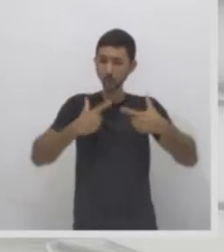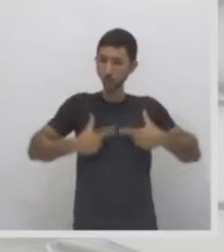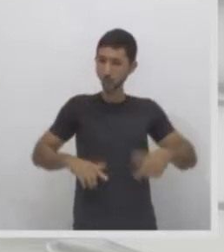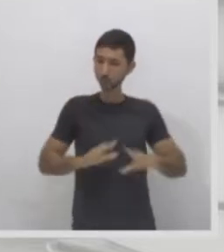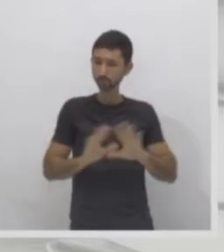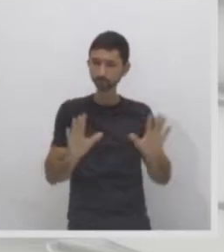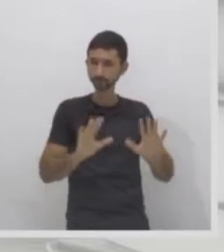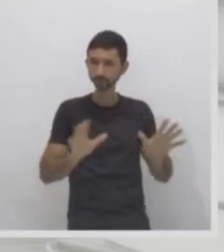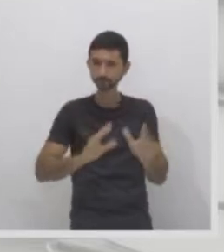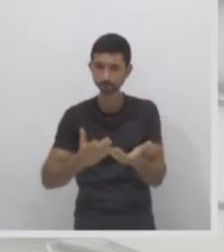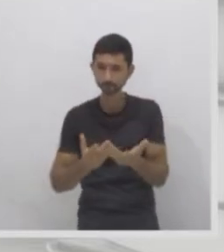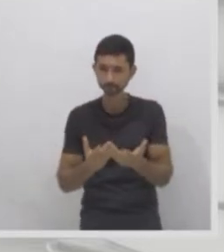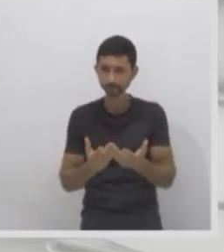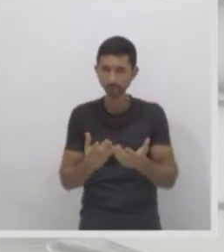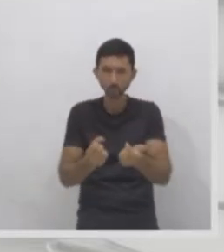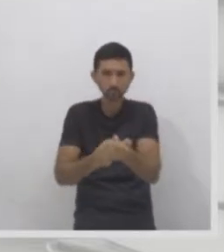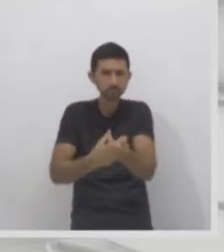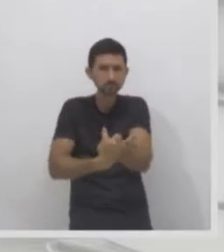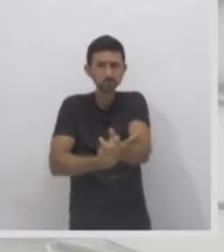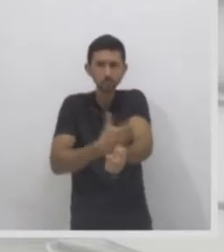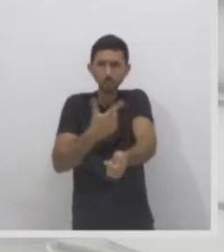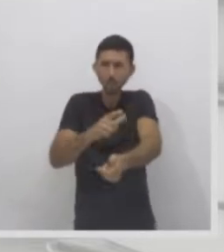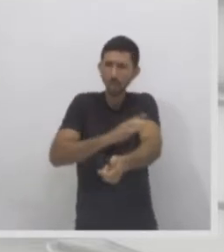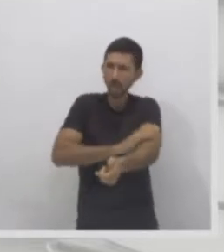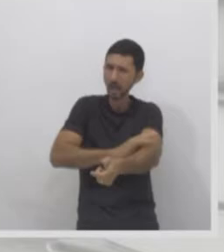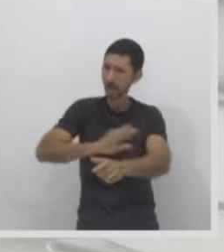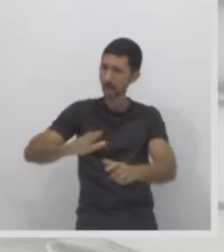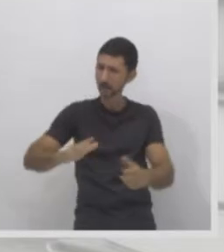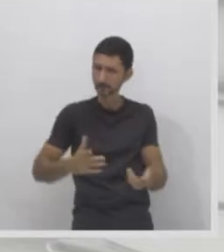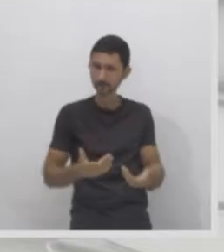alguma emotividade quando ele está relatando a notícia. E